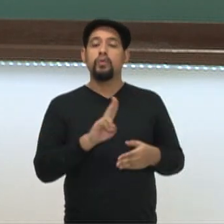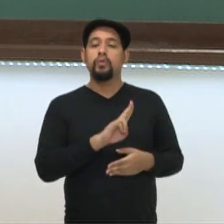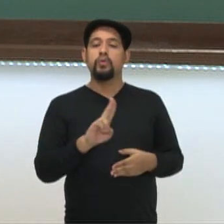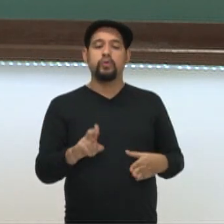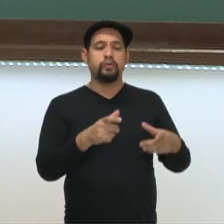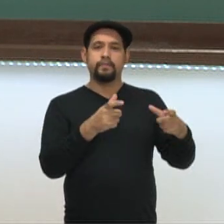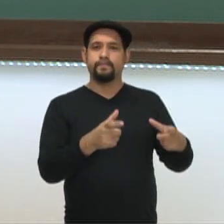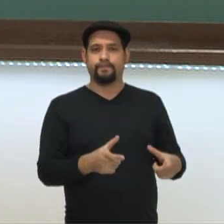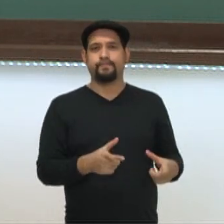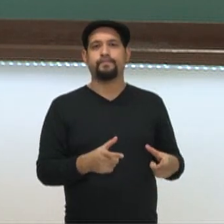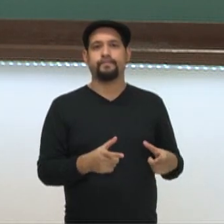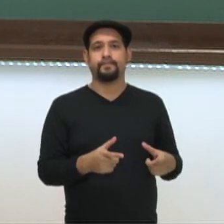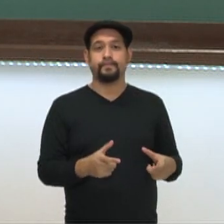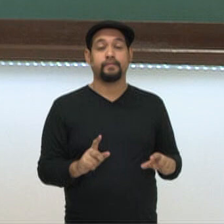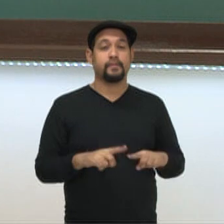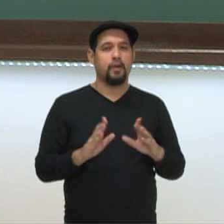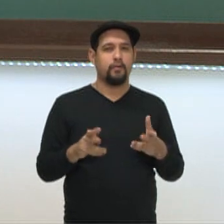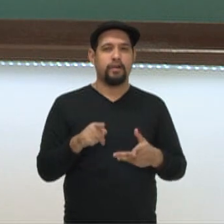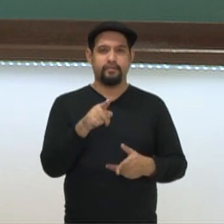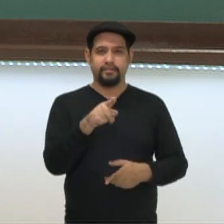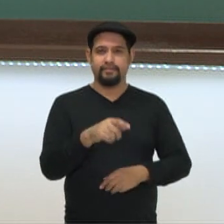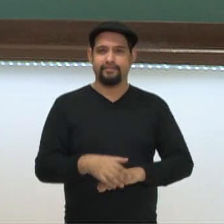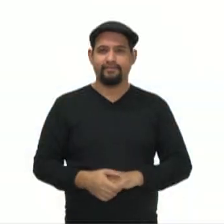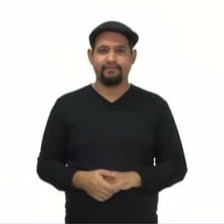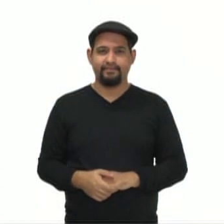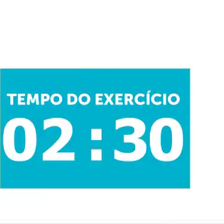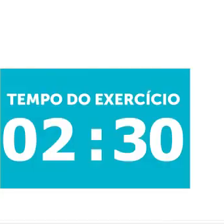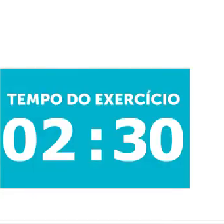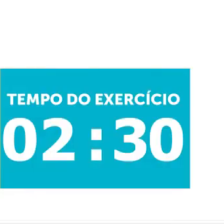desse lugar sagrado. Então, agora é com vocês.